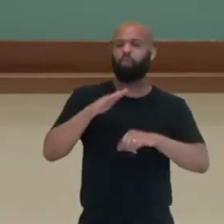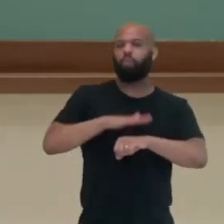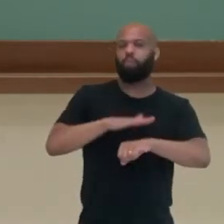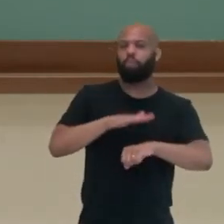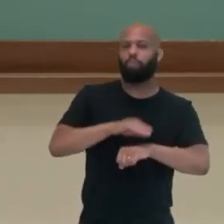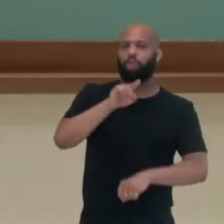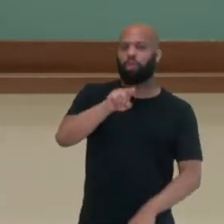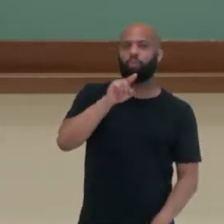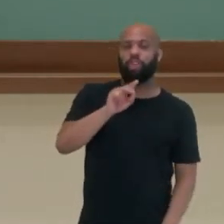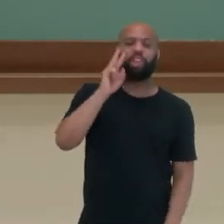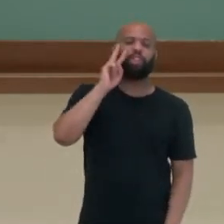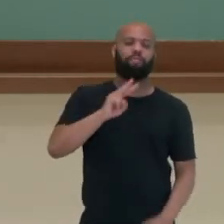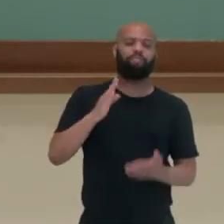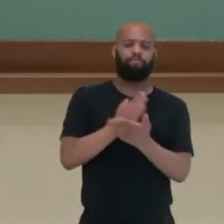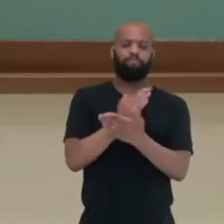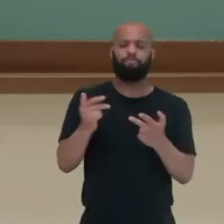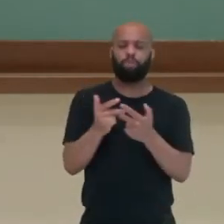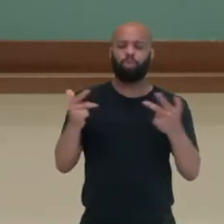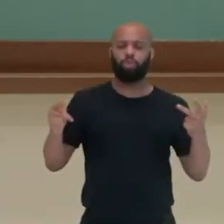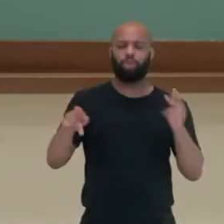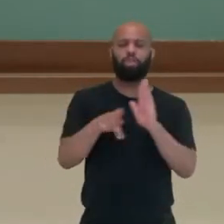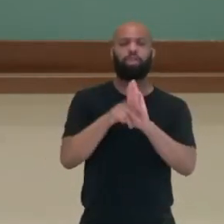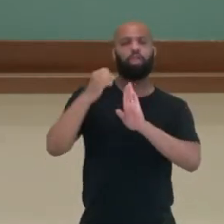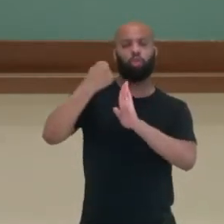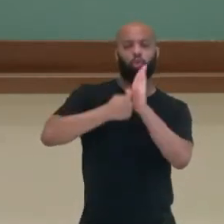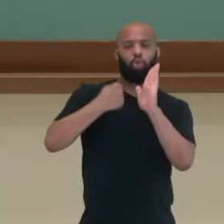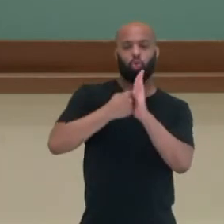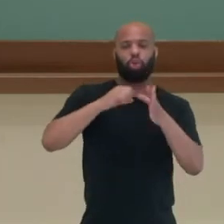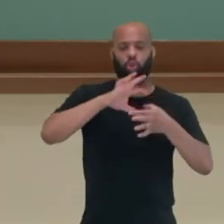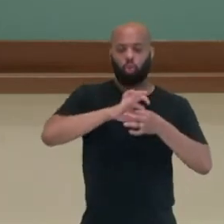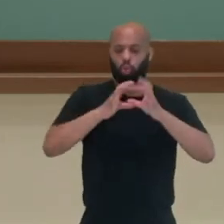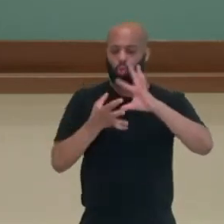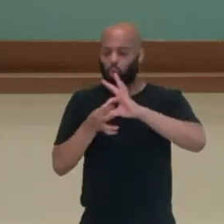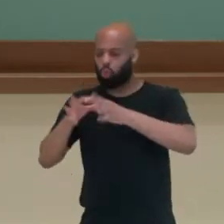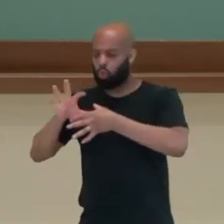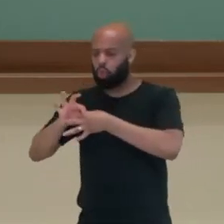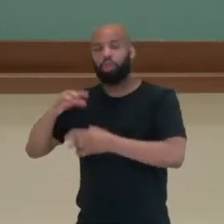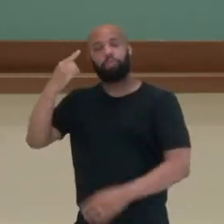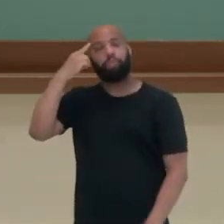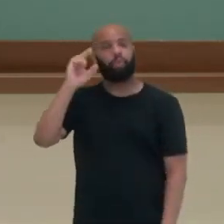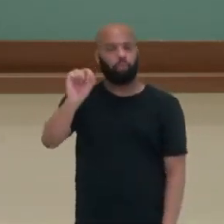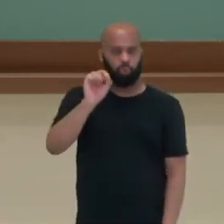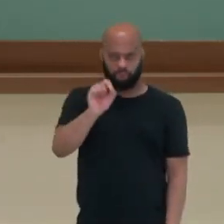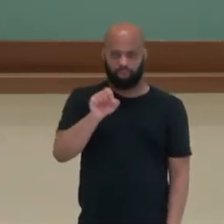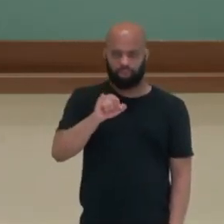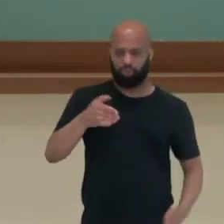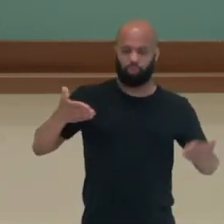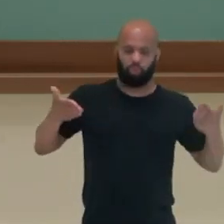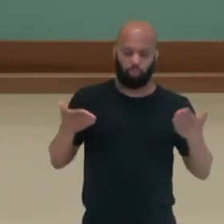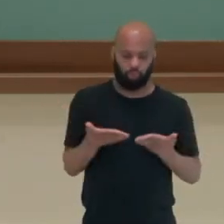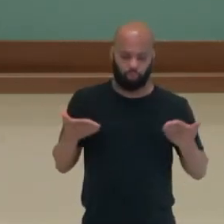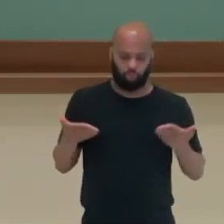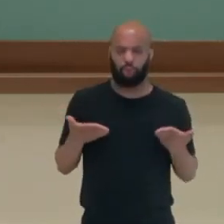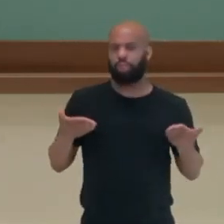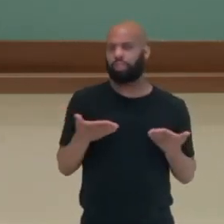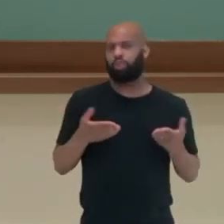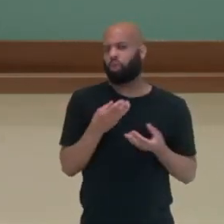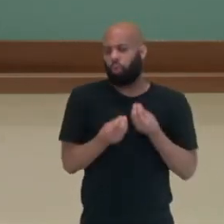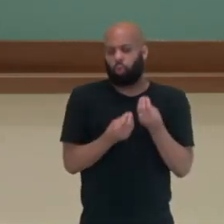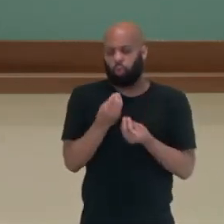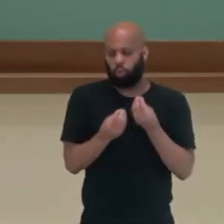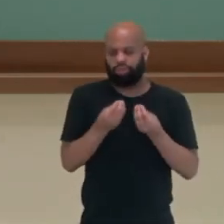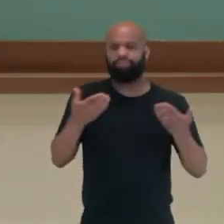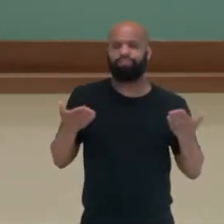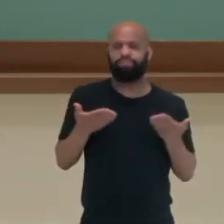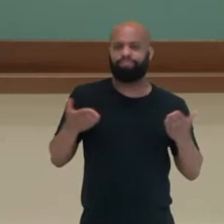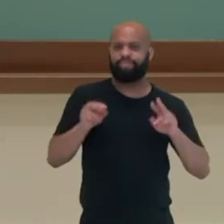algo relacionado à luta olímpica, o que você pensa? O que vem na tua cabeça quando alguém fala, olha, hoje, que nem agora, eu falei para vocês, vamos falar